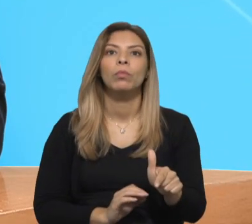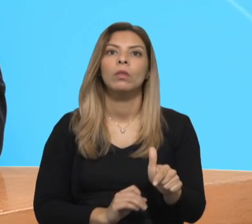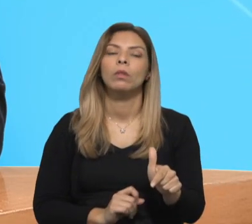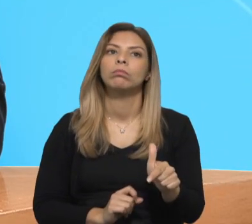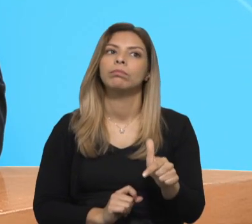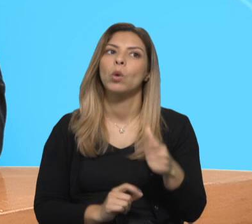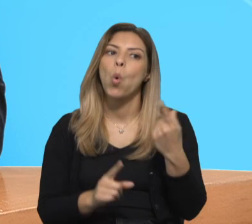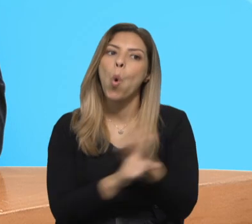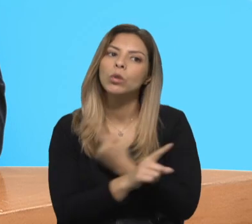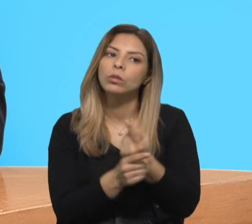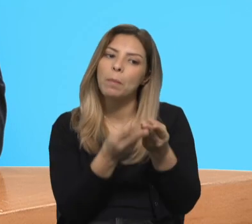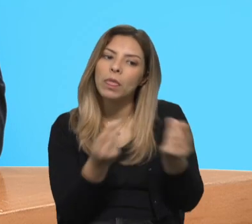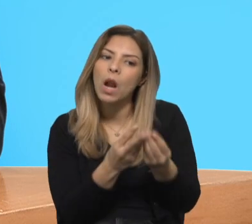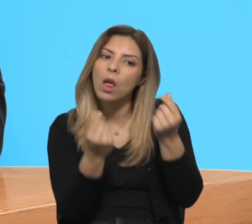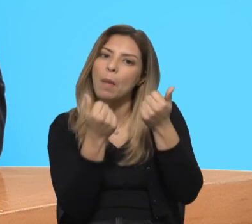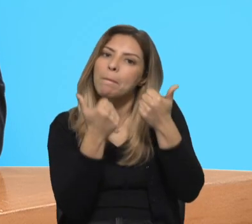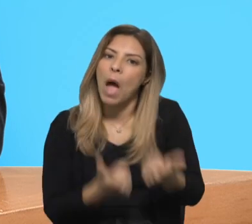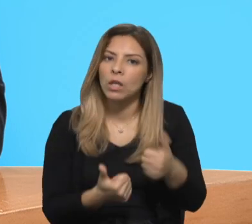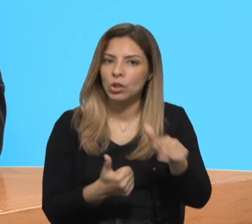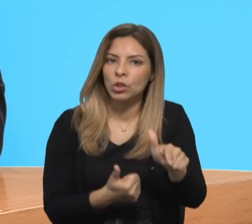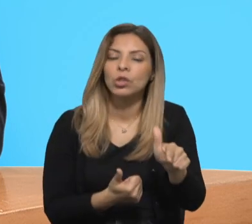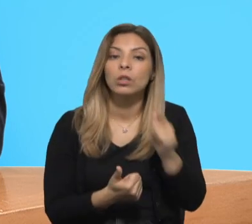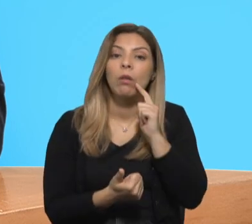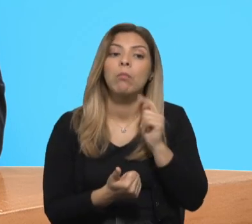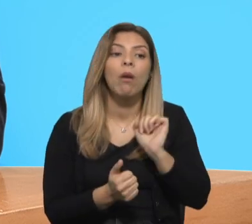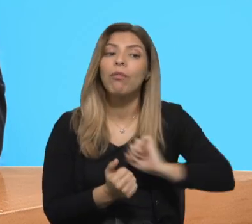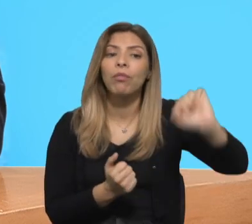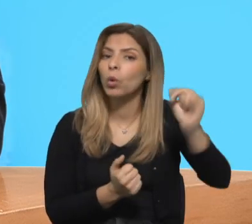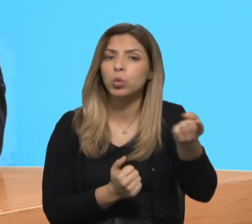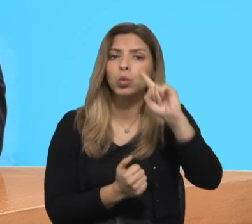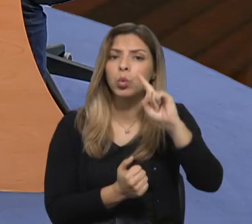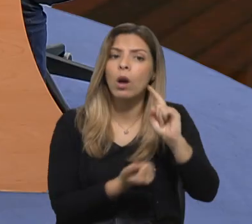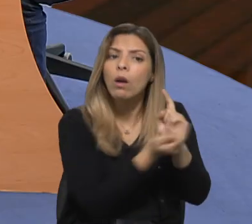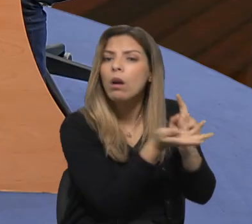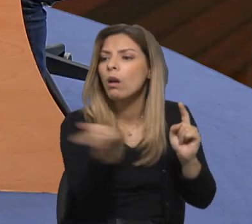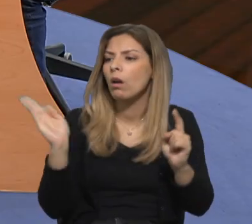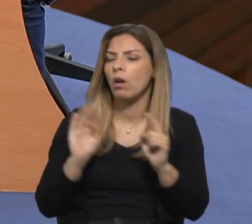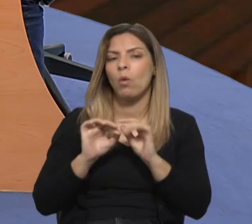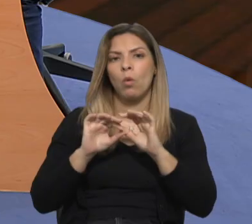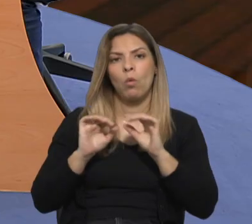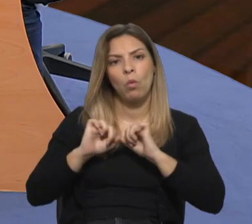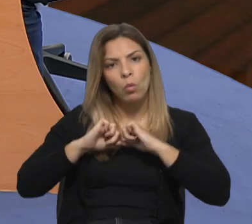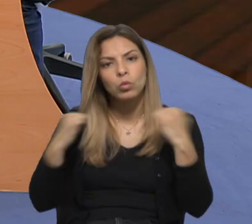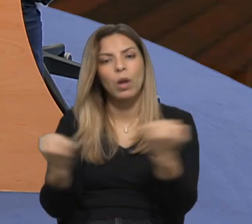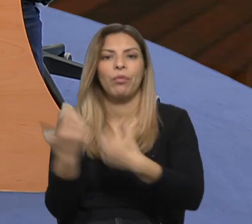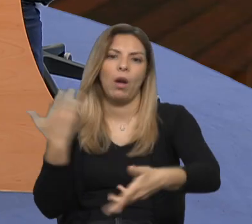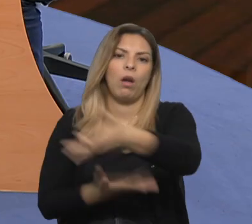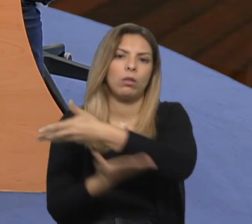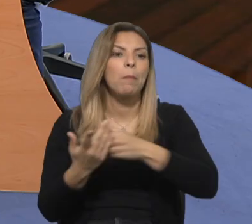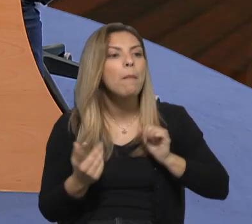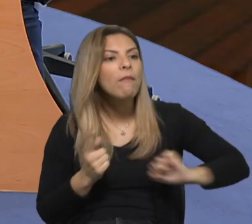que pertencem a toda a comunidade universal e não a eles